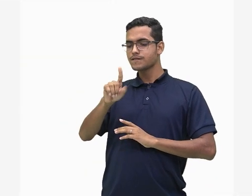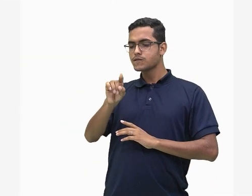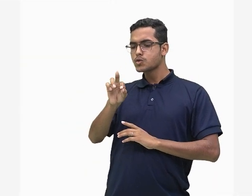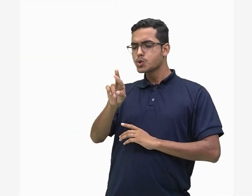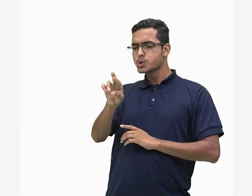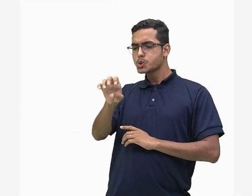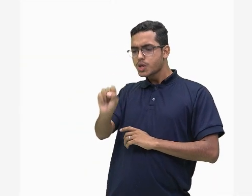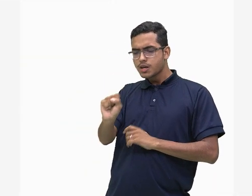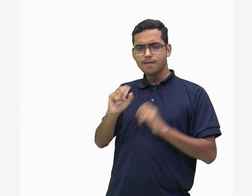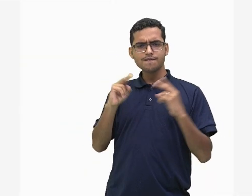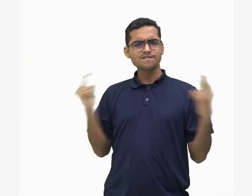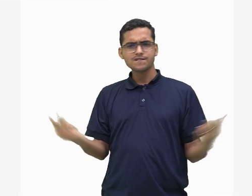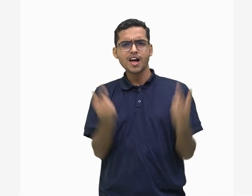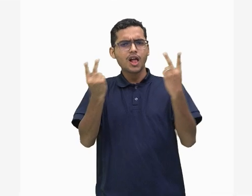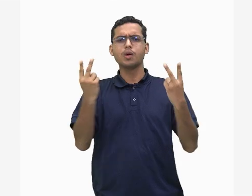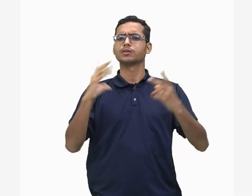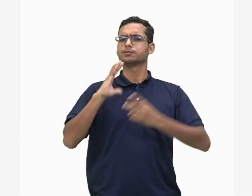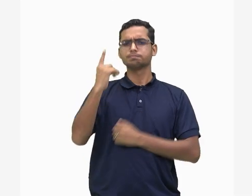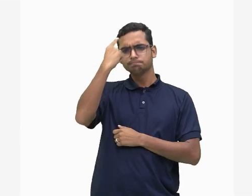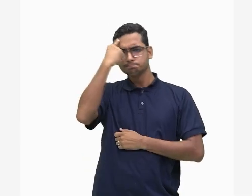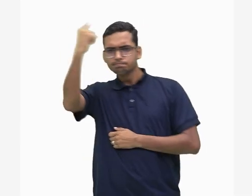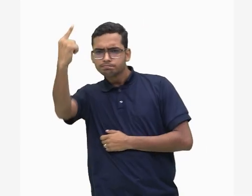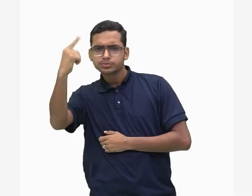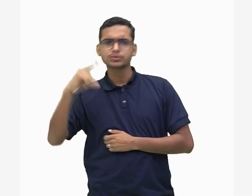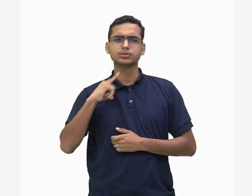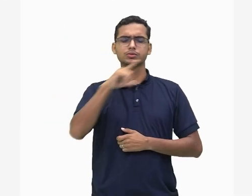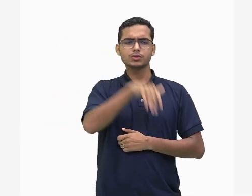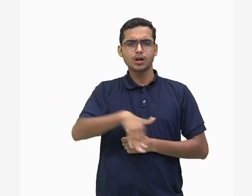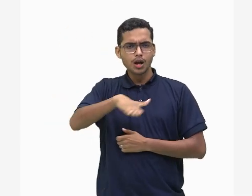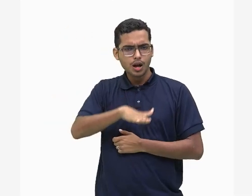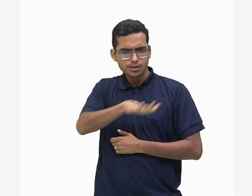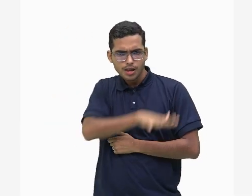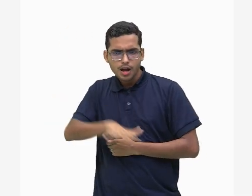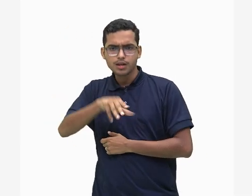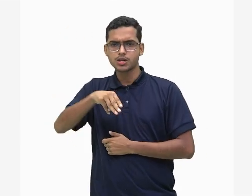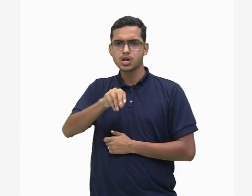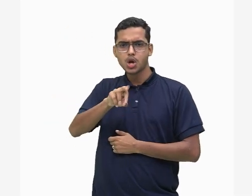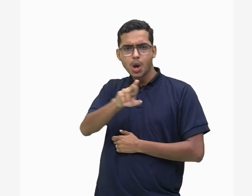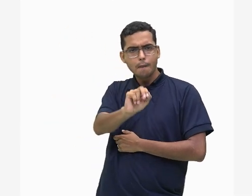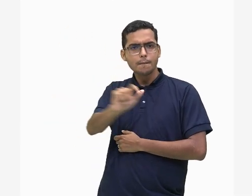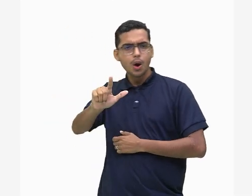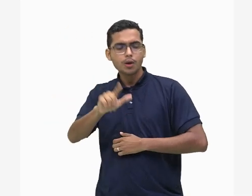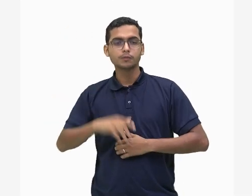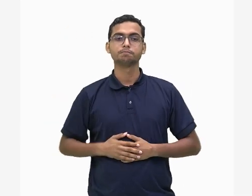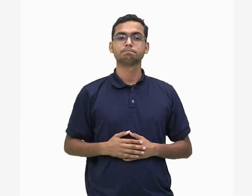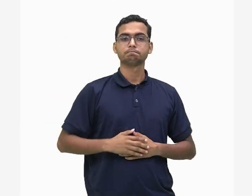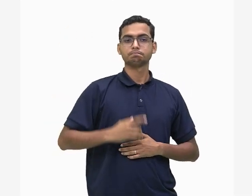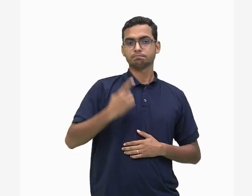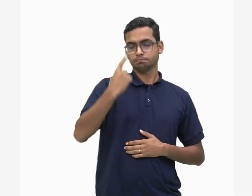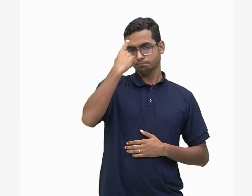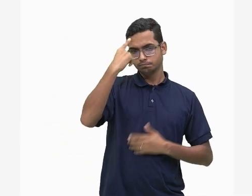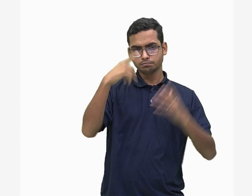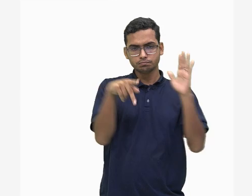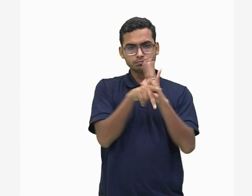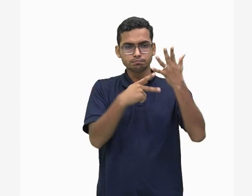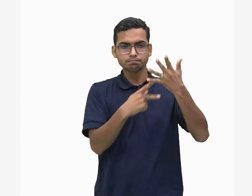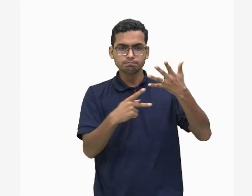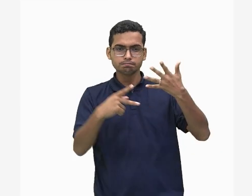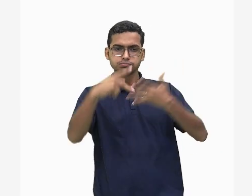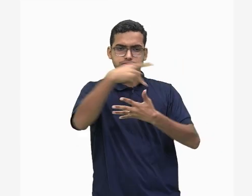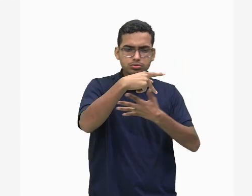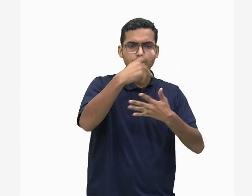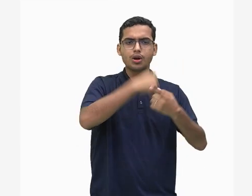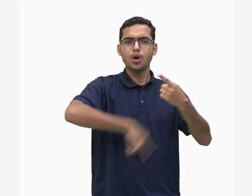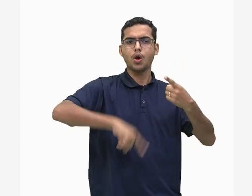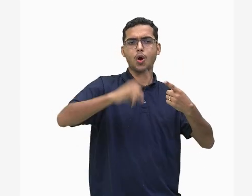No campo da moral, valores são ideias, princípios ou conceitos que orientam a vida das pessoas em seus